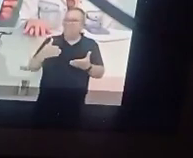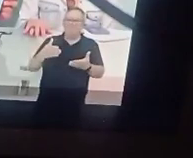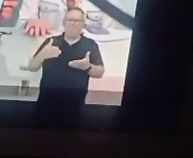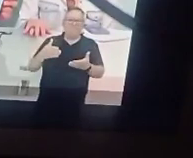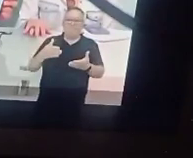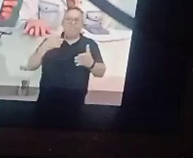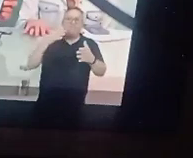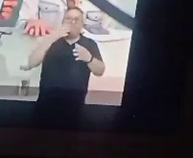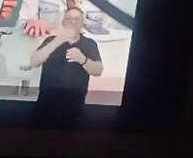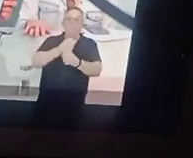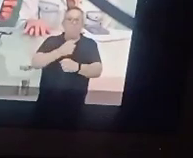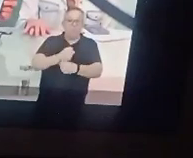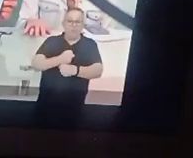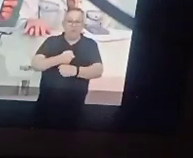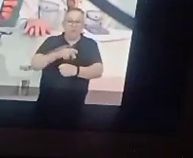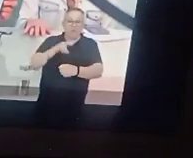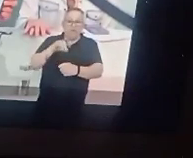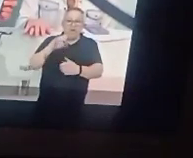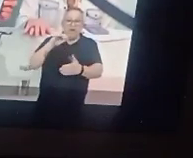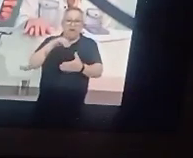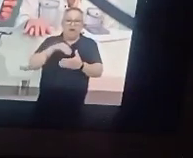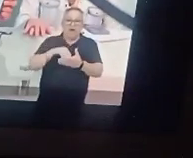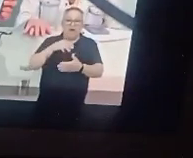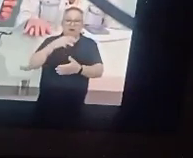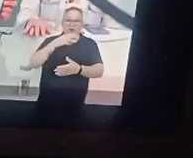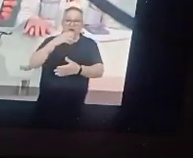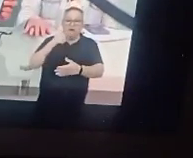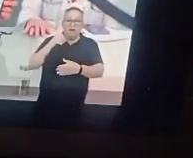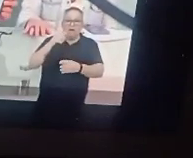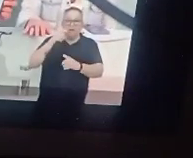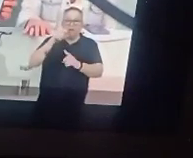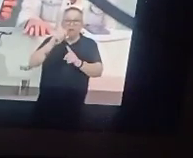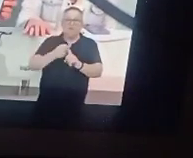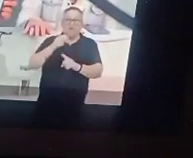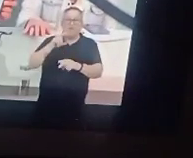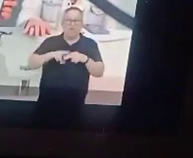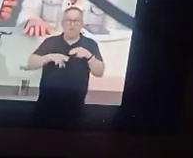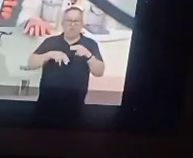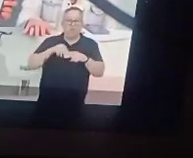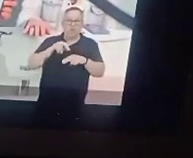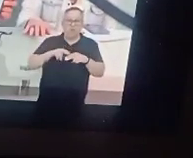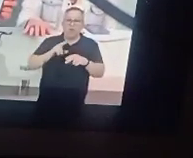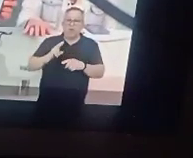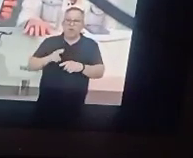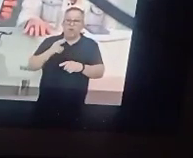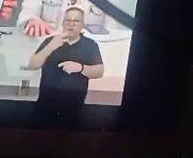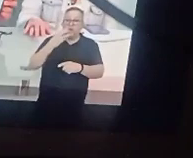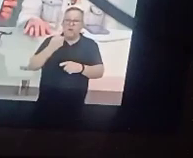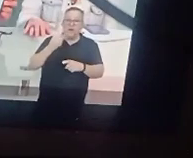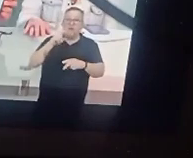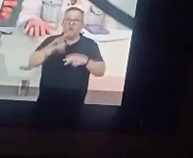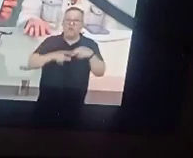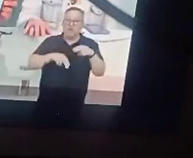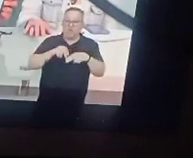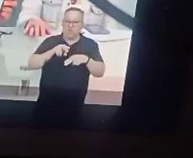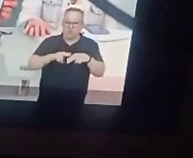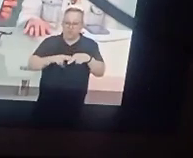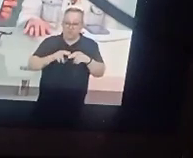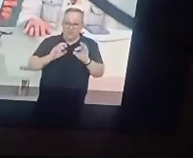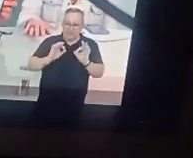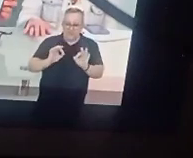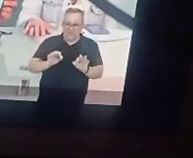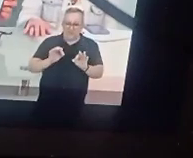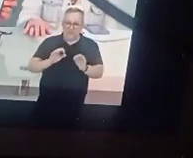A contagem já vai puxar lá certinho até 30/6, tá? Sempre até 30/6. A